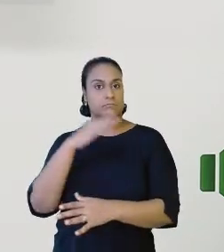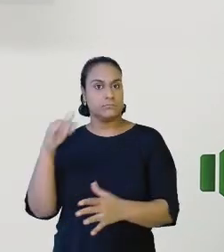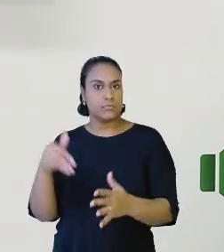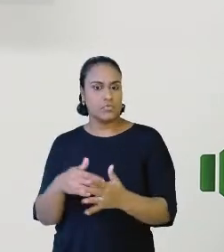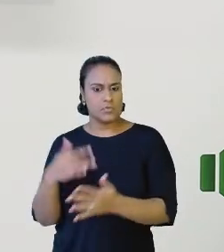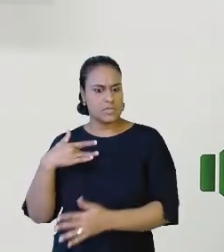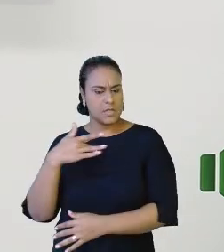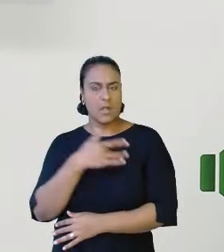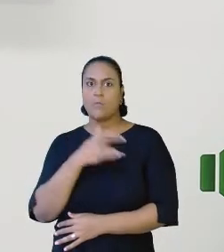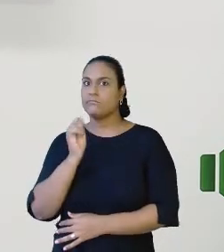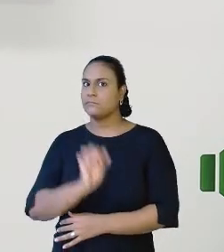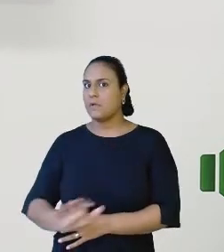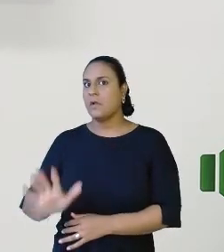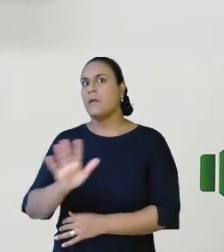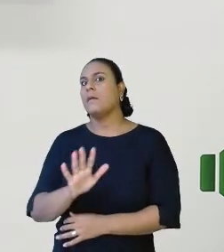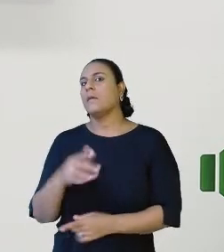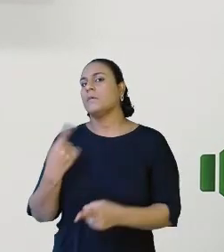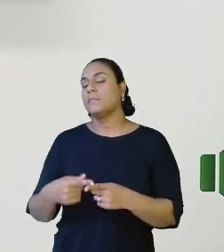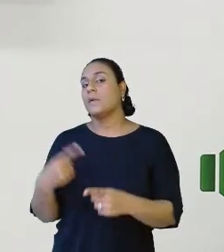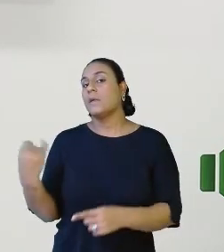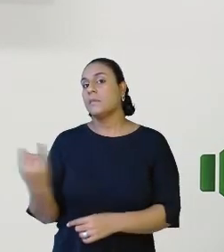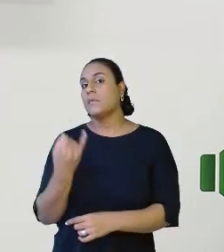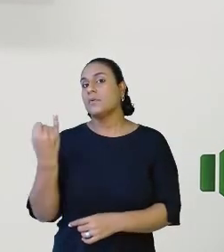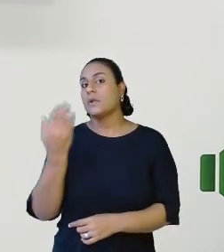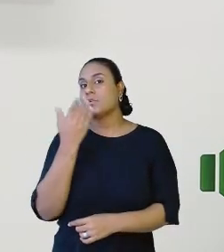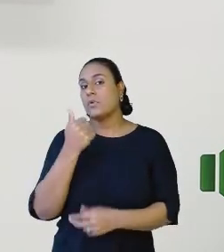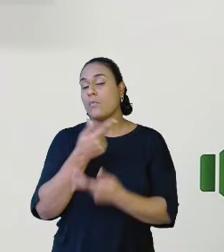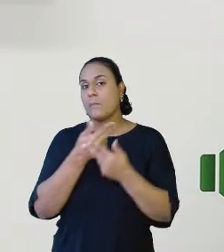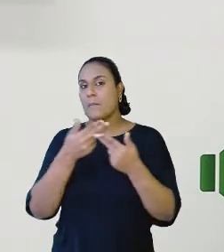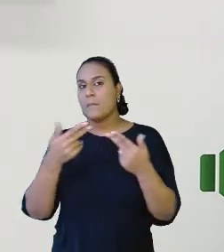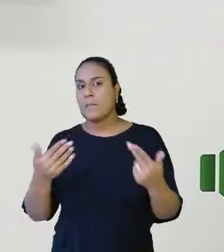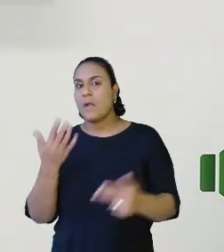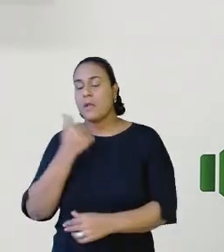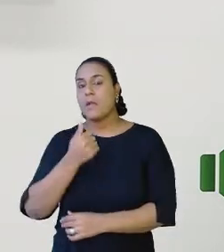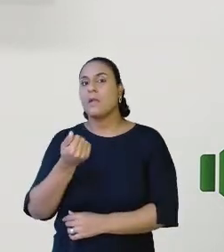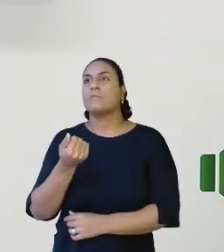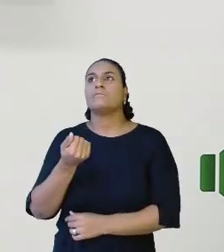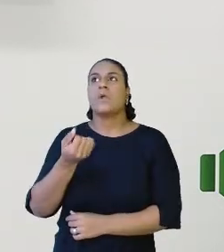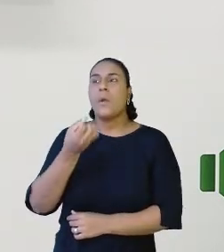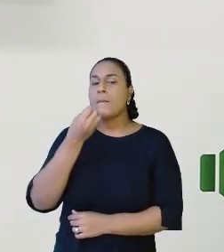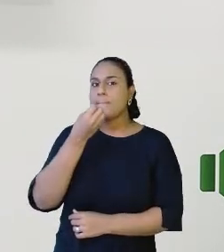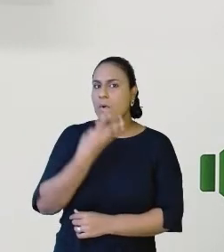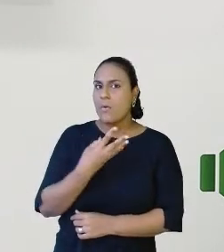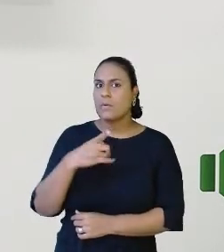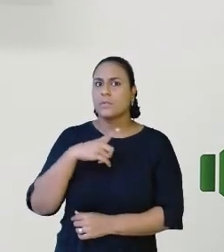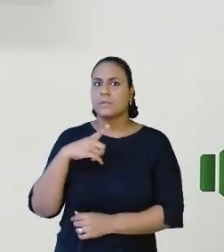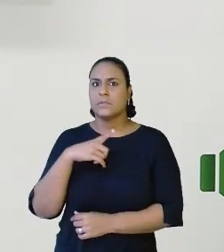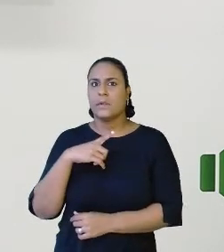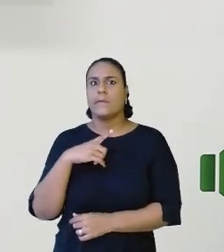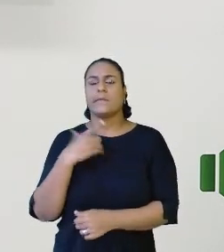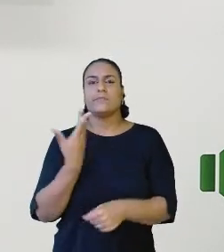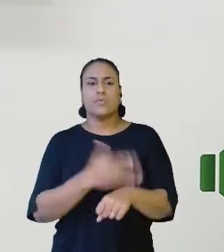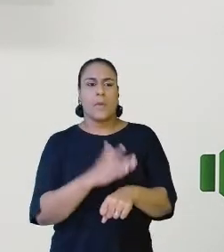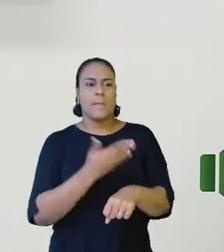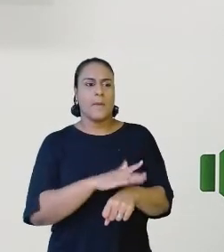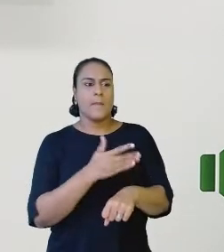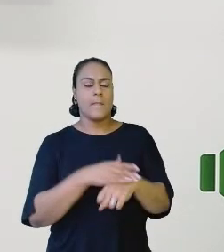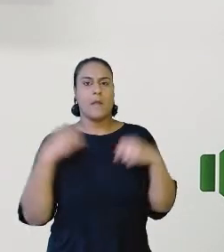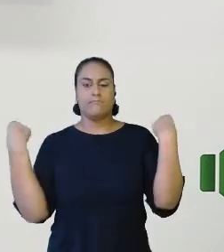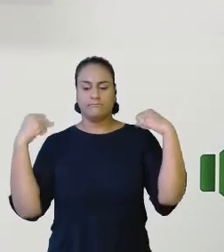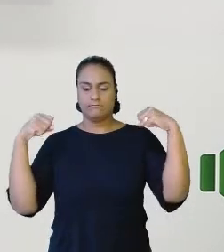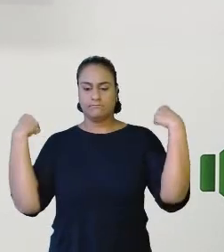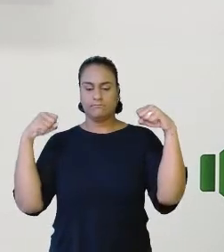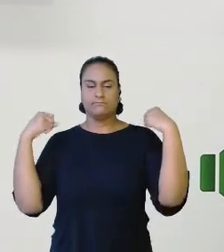no geral. É importante que a gente se alimente bem e que tenhamos uma prática regular de